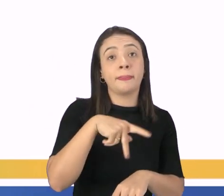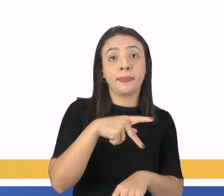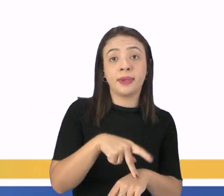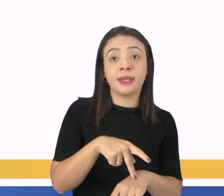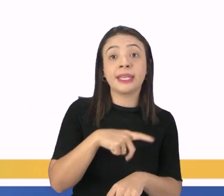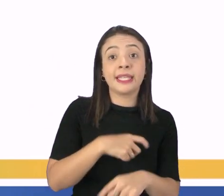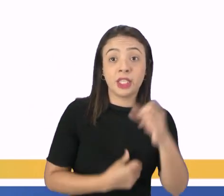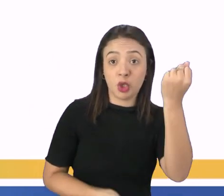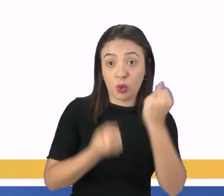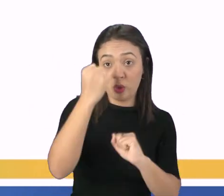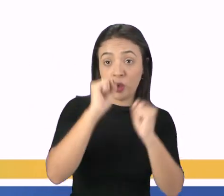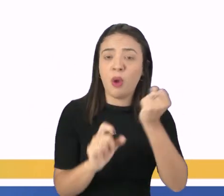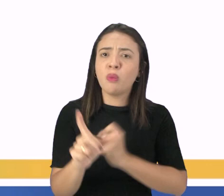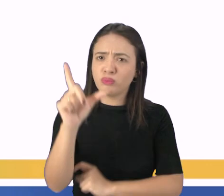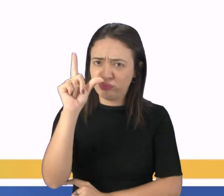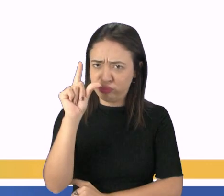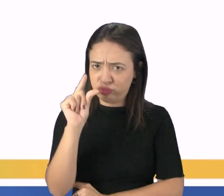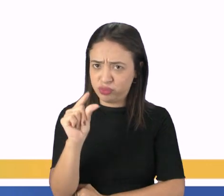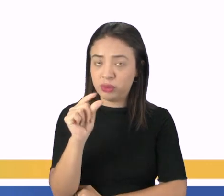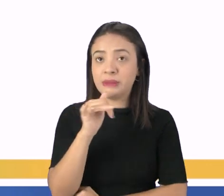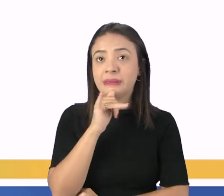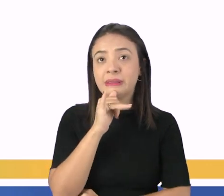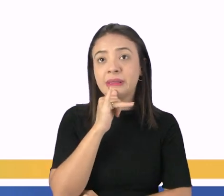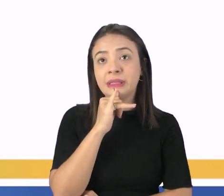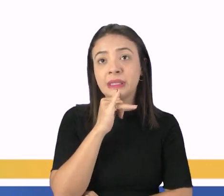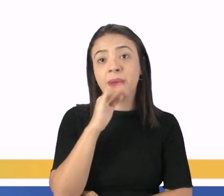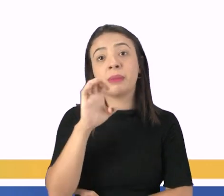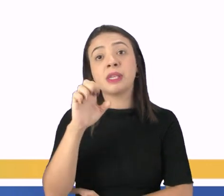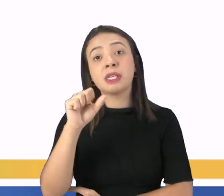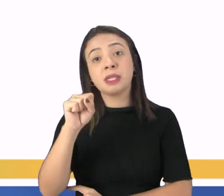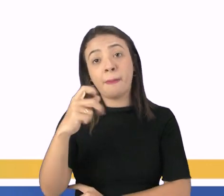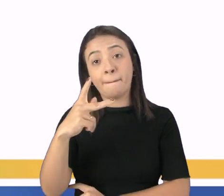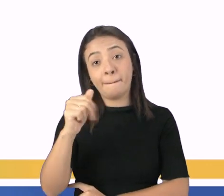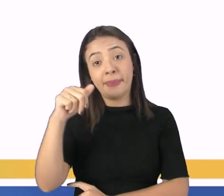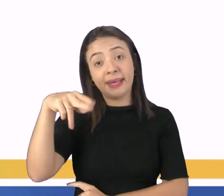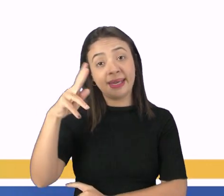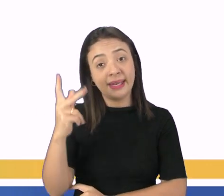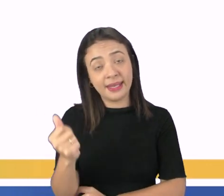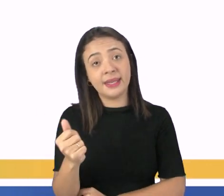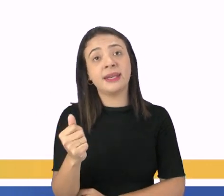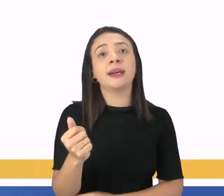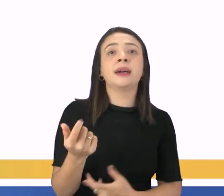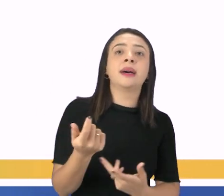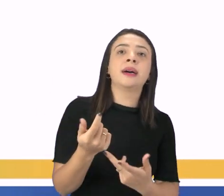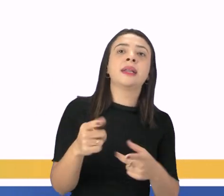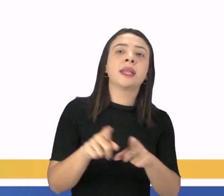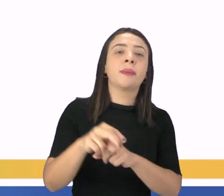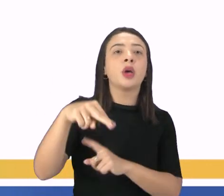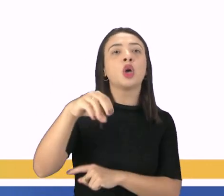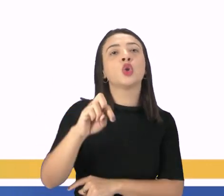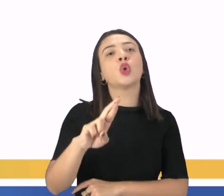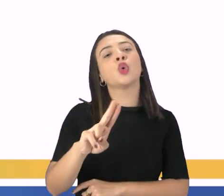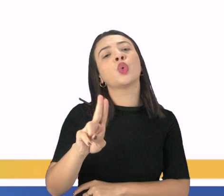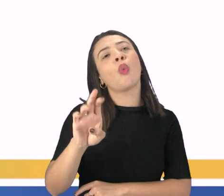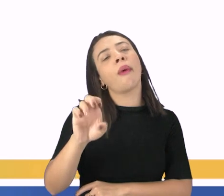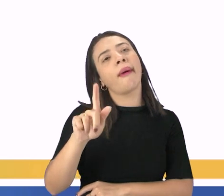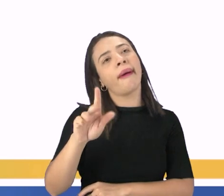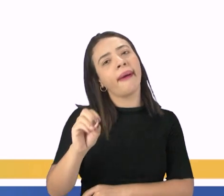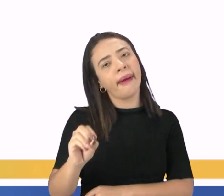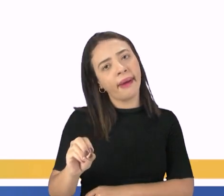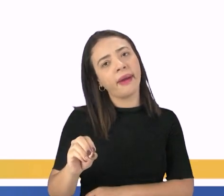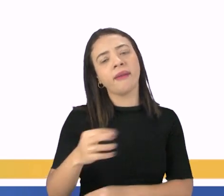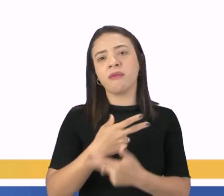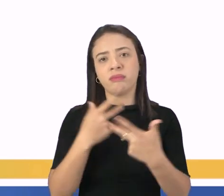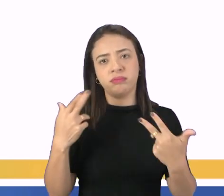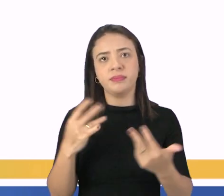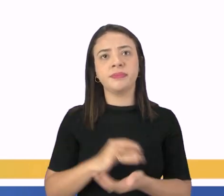menor industrialização, que é o caso da Espanha, da Irlanda, Islândia, Noruega e Finlândia. E